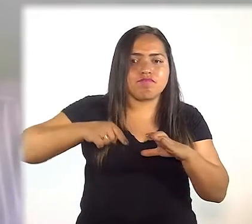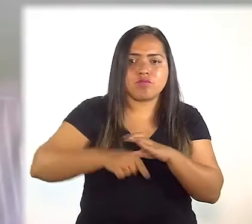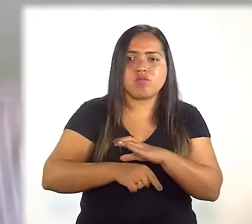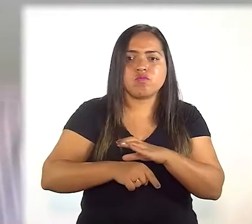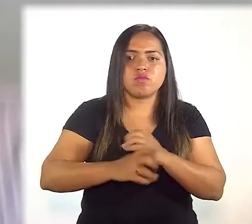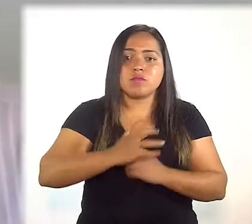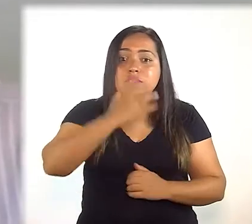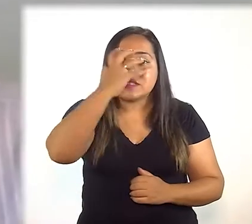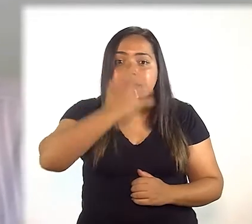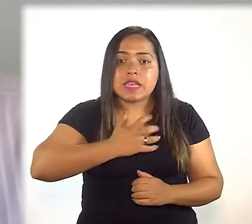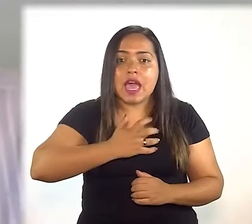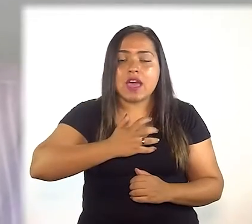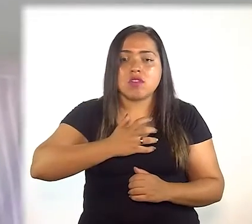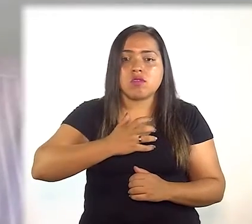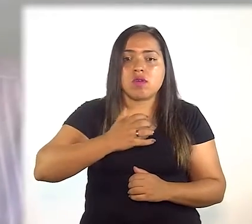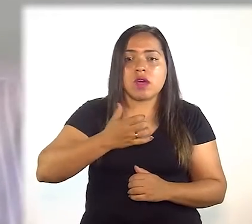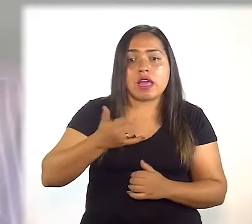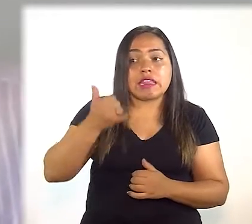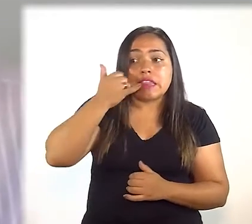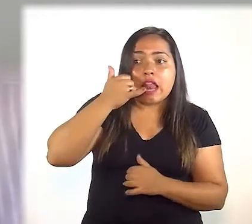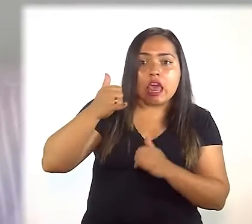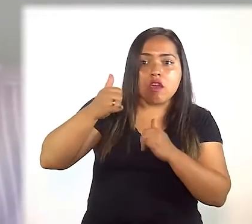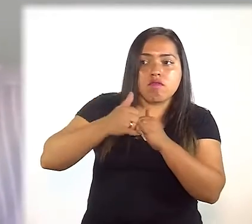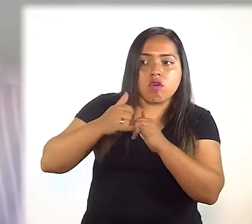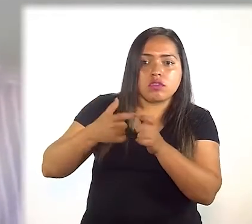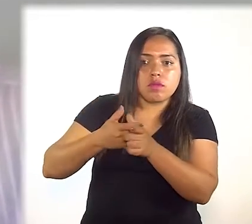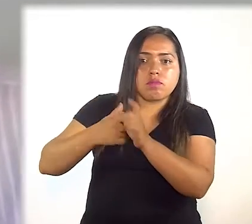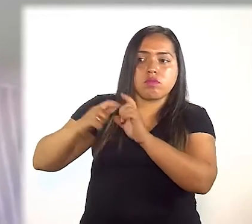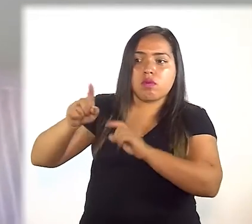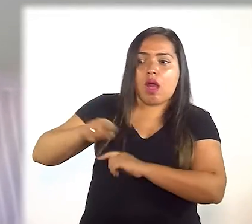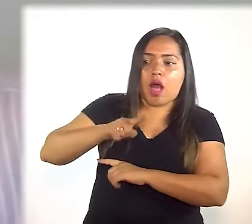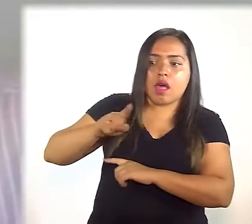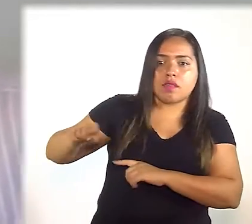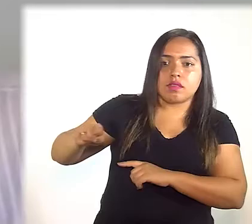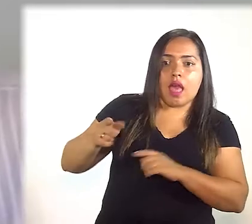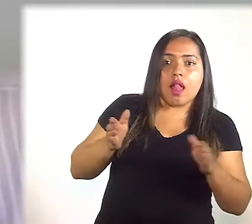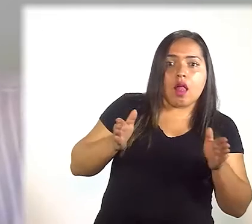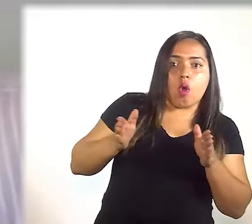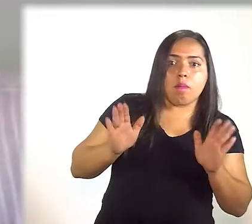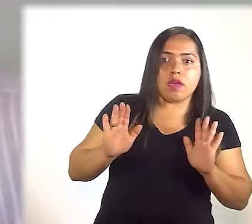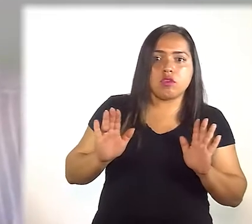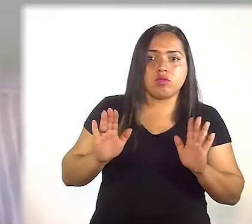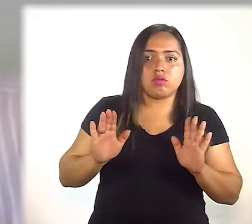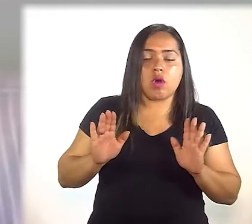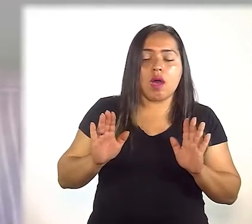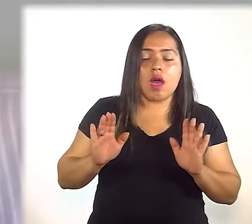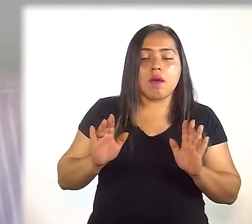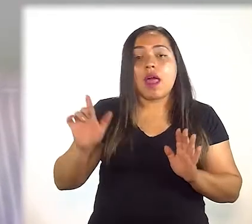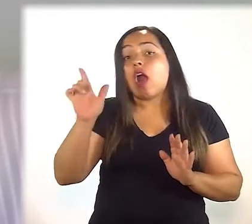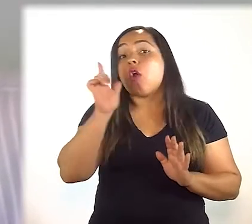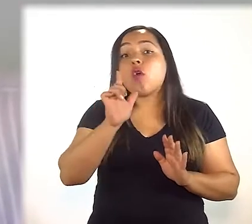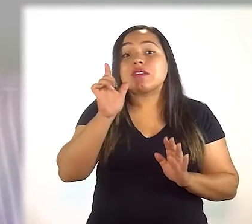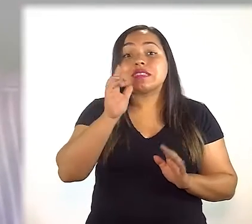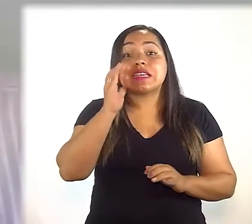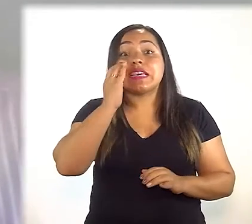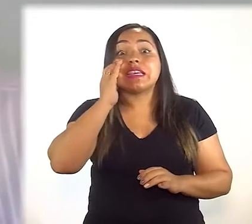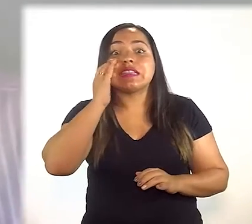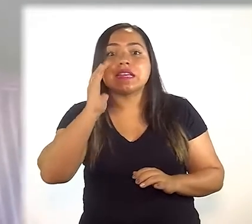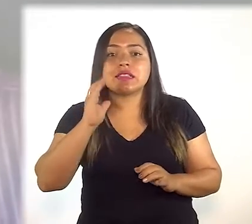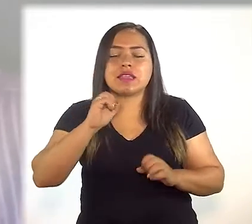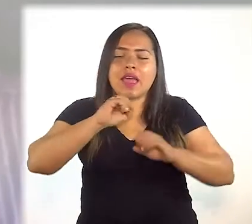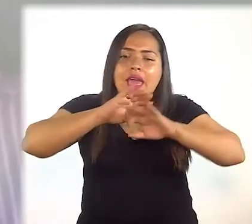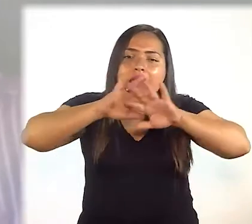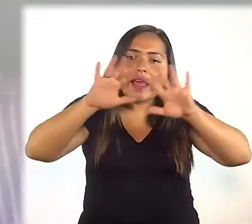graves, né? Nós suspendemos o atendimento durante um período, né? Até que se